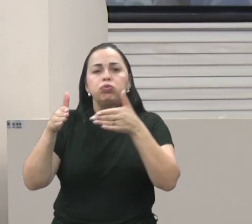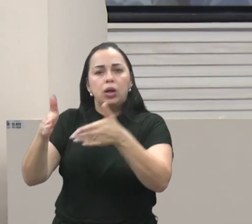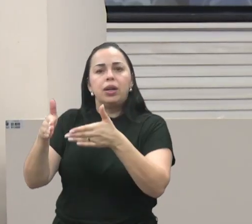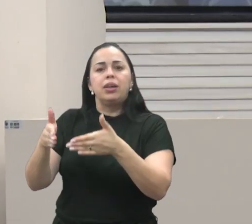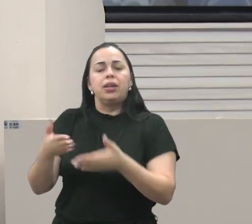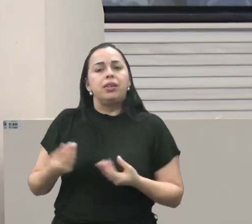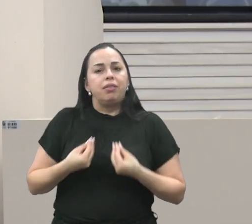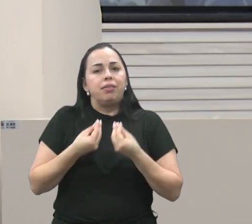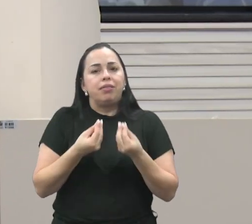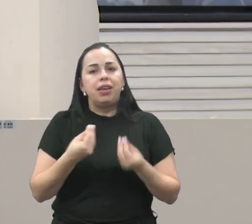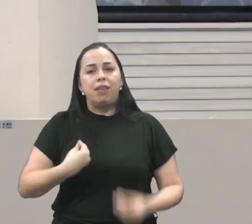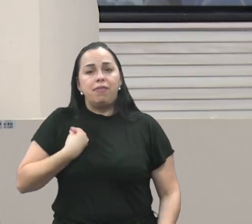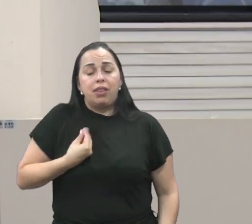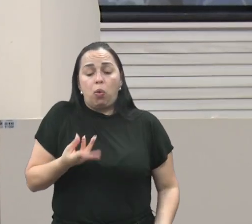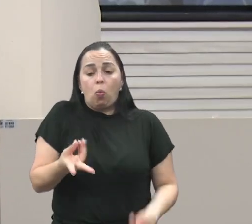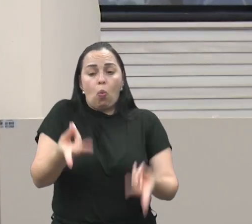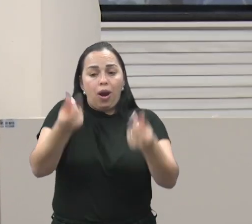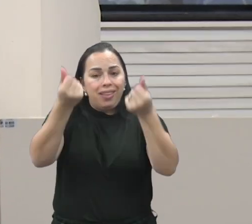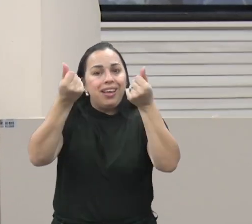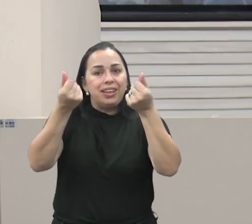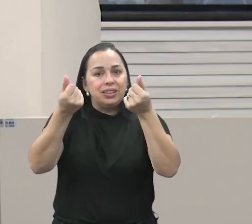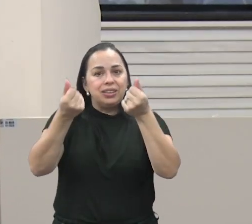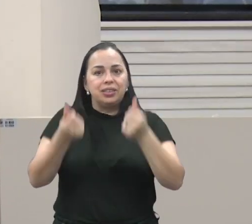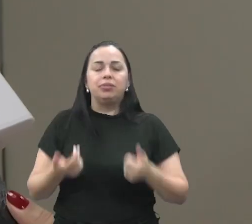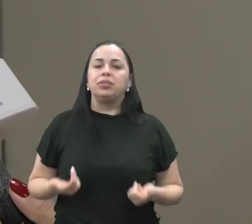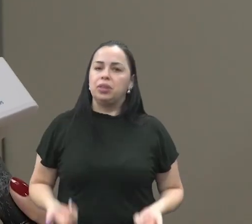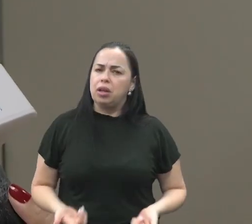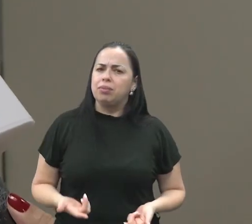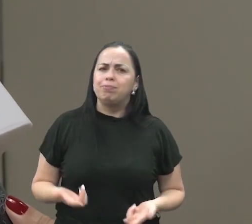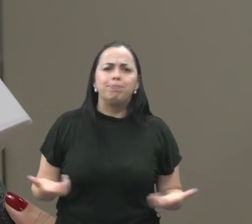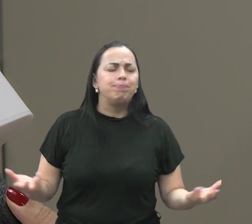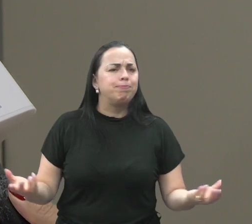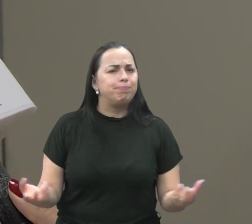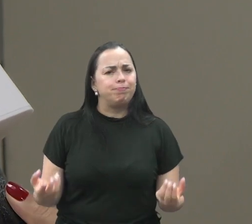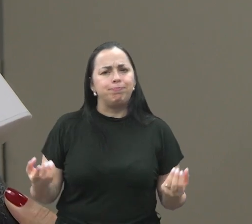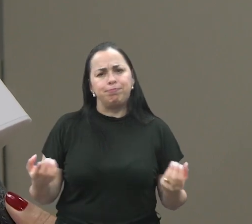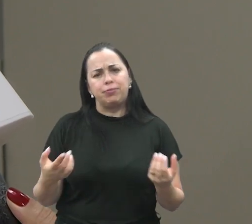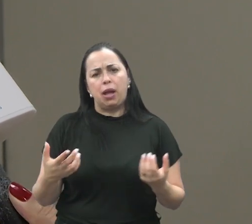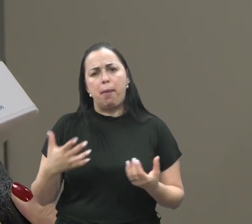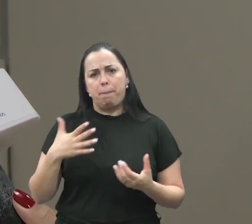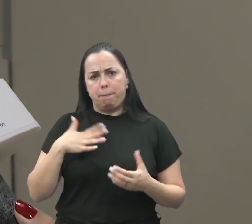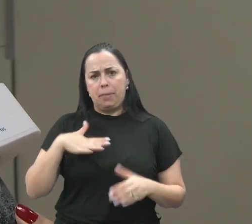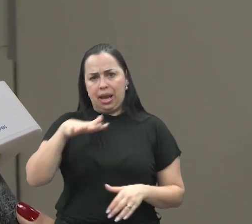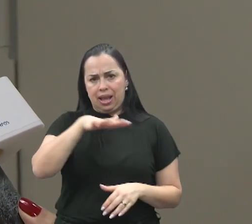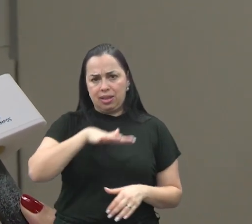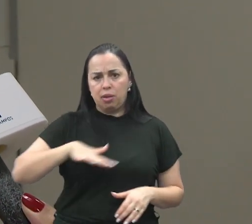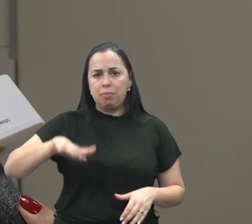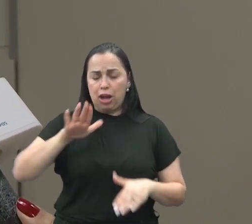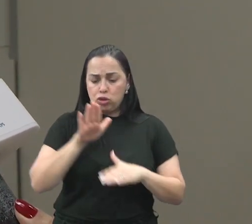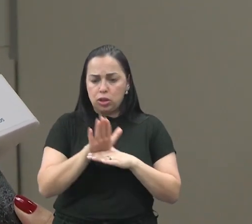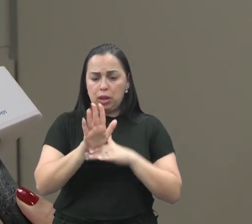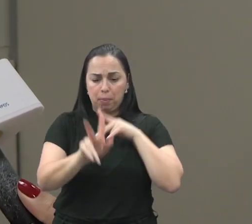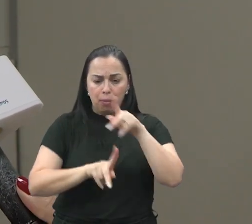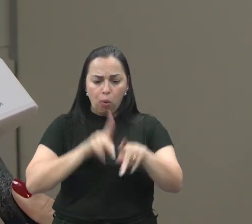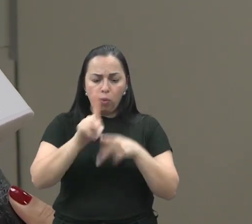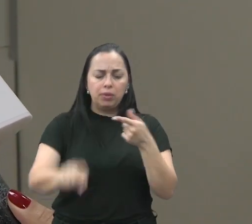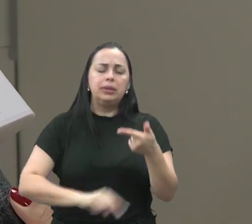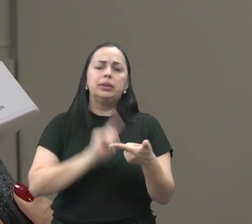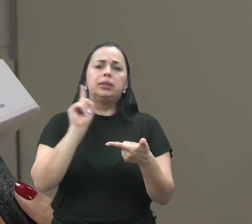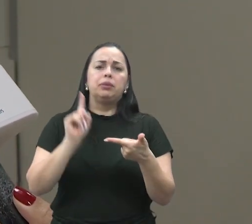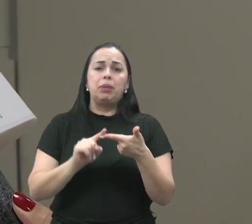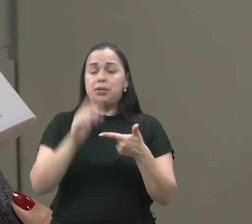e proporcionar mais qualidade de vida aos pacientes. Isso é um ganho, assim, para a nossa população,